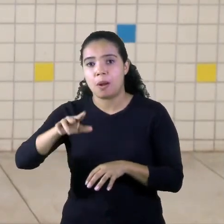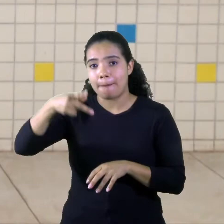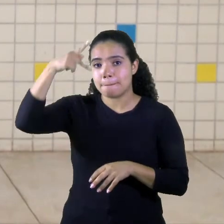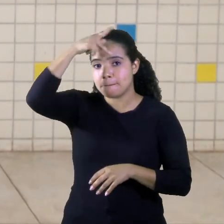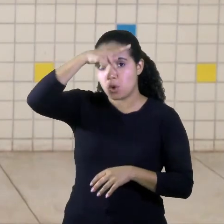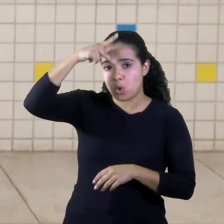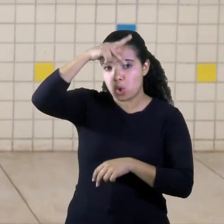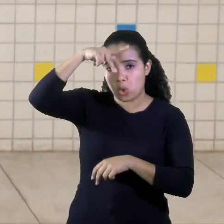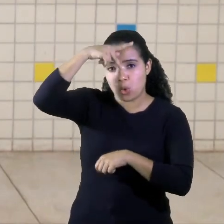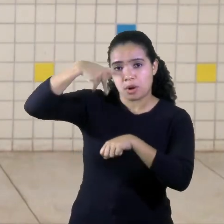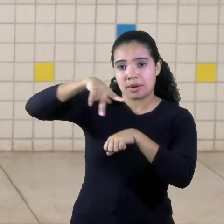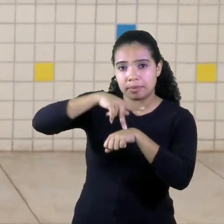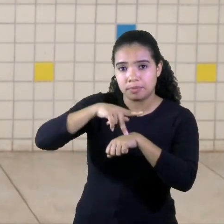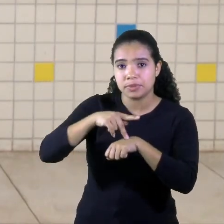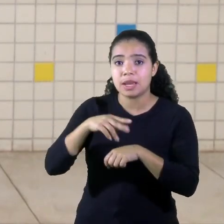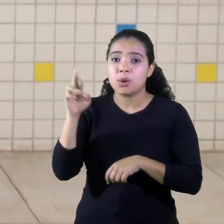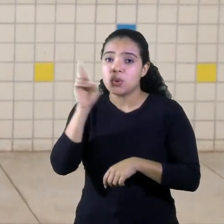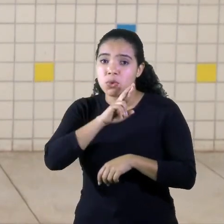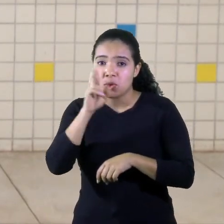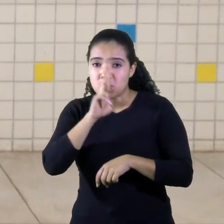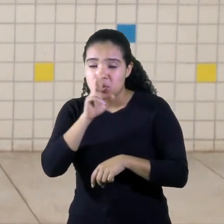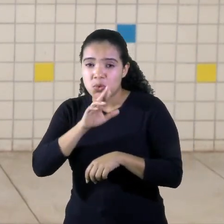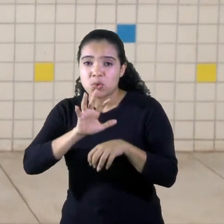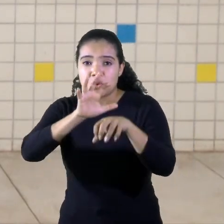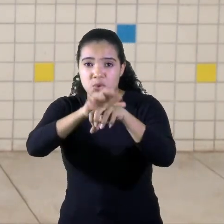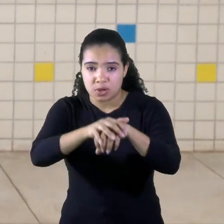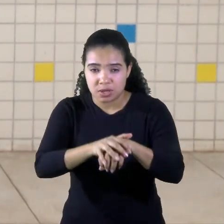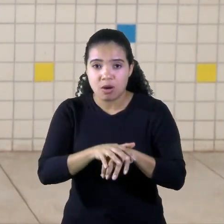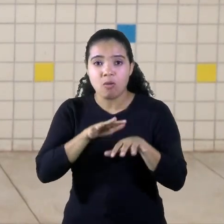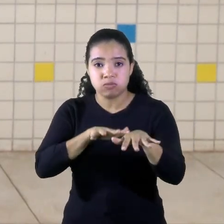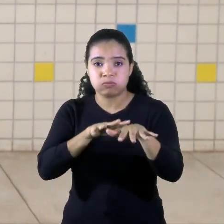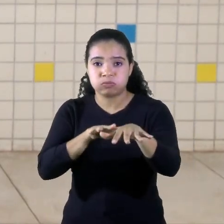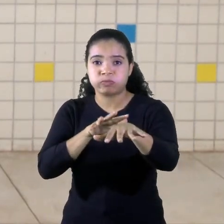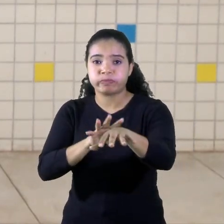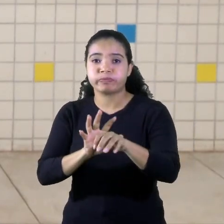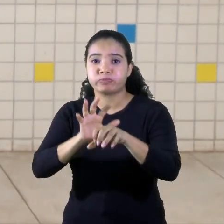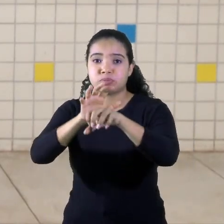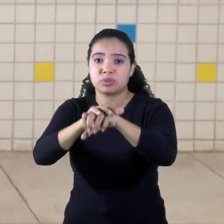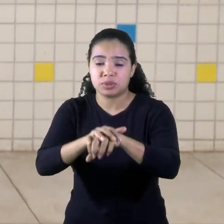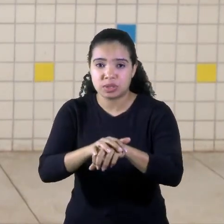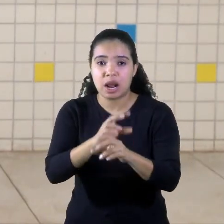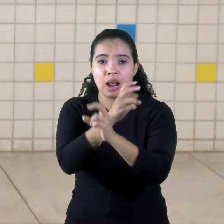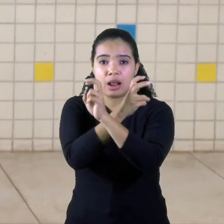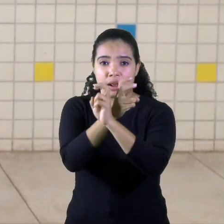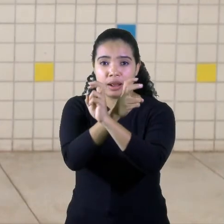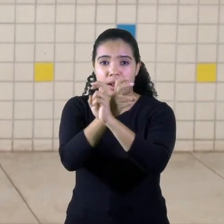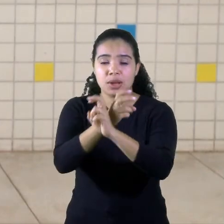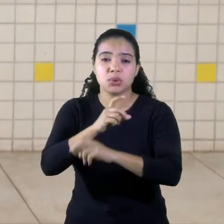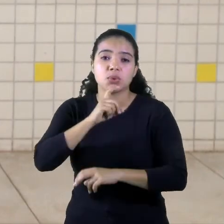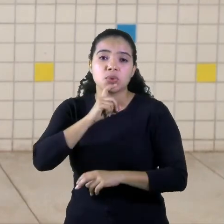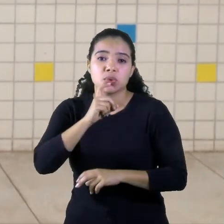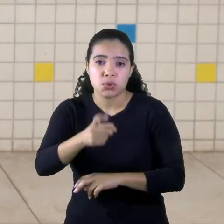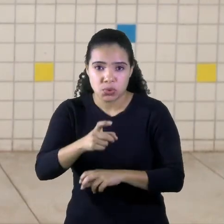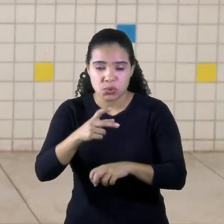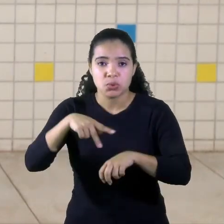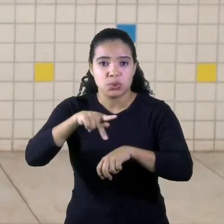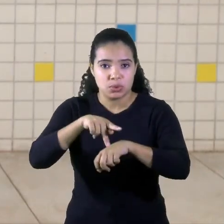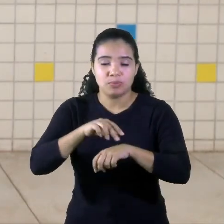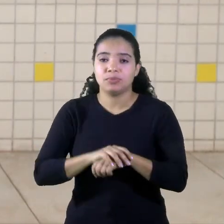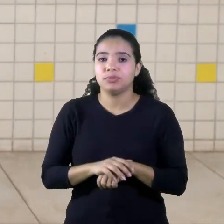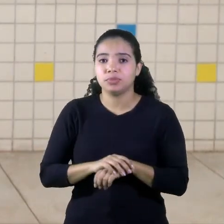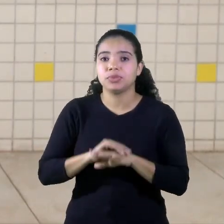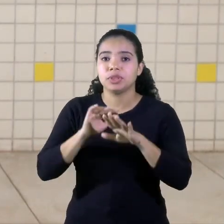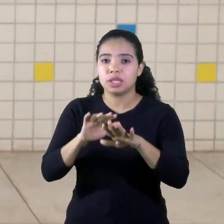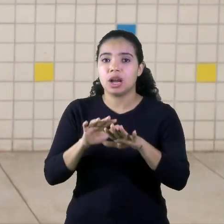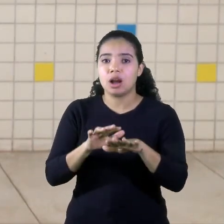já estava chegando na Rússia, já tinha ocupado o território ali da Áustria-Hungria, ou seja, o Império Alemão,